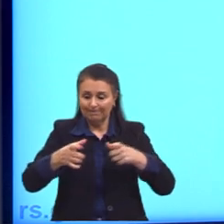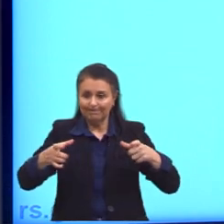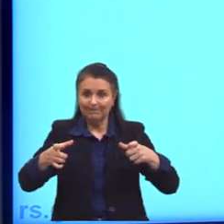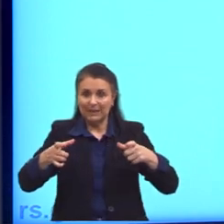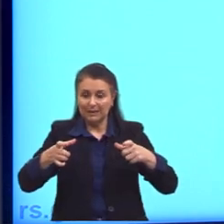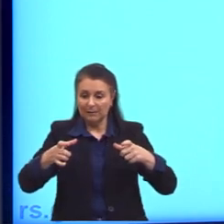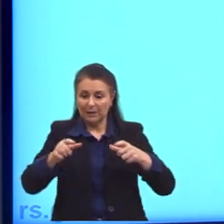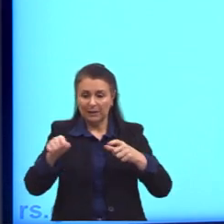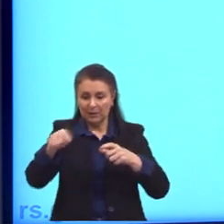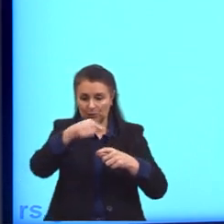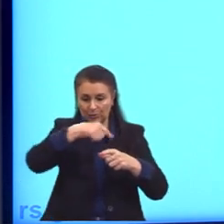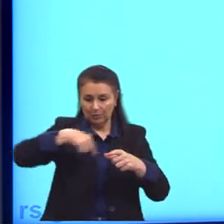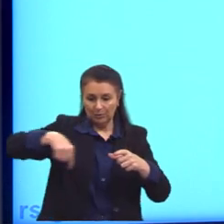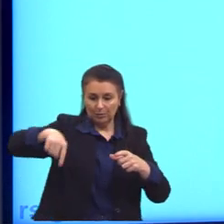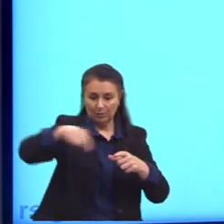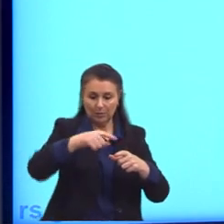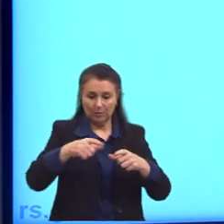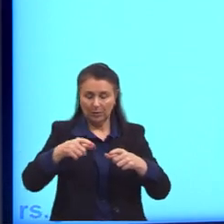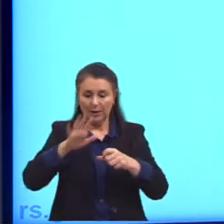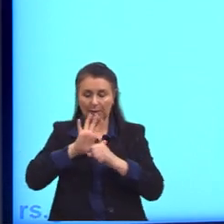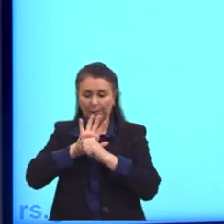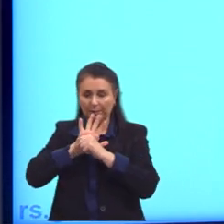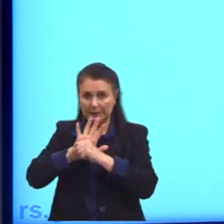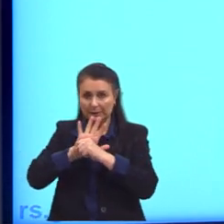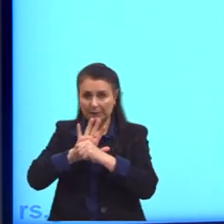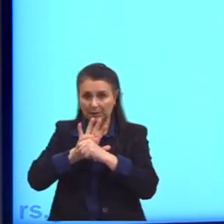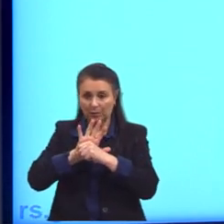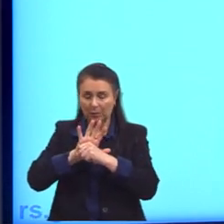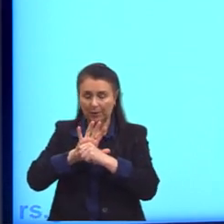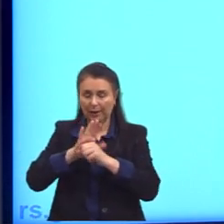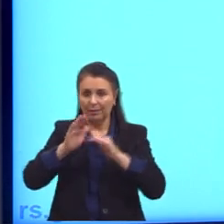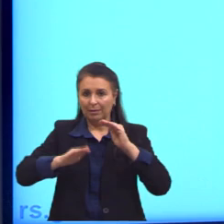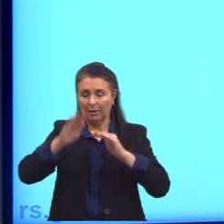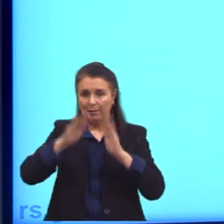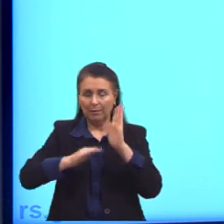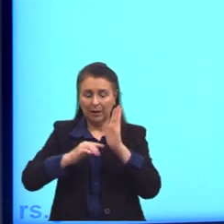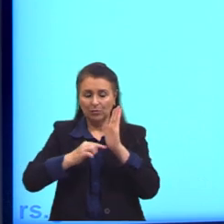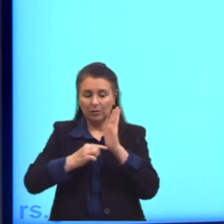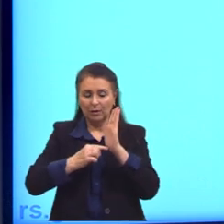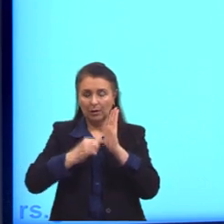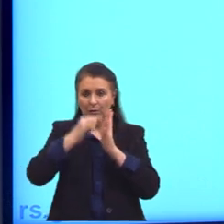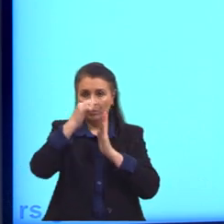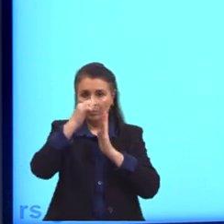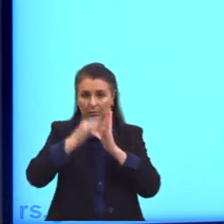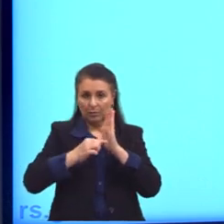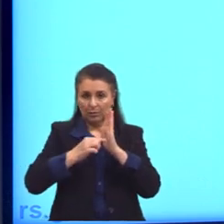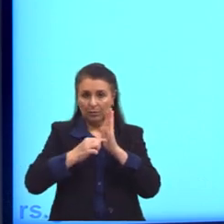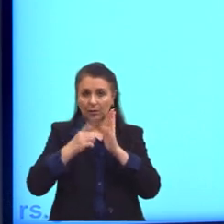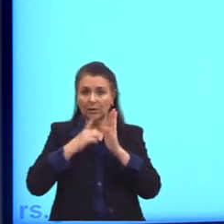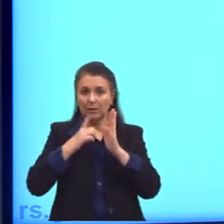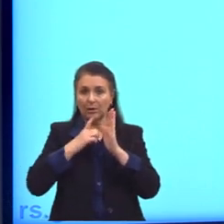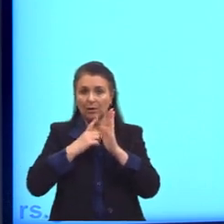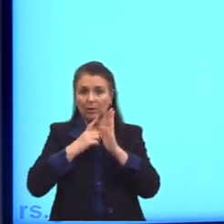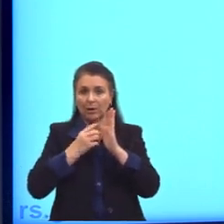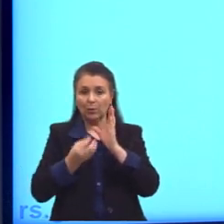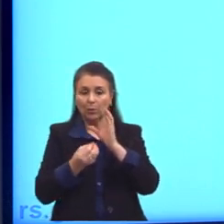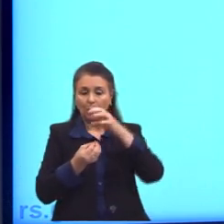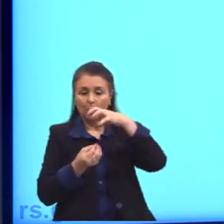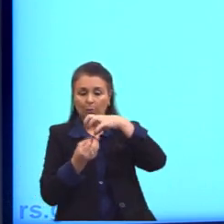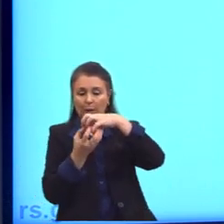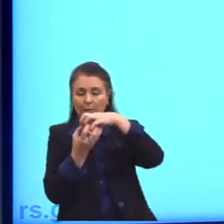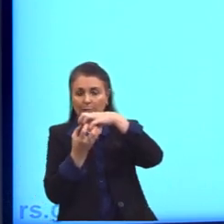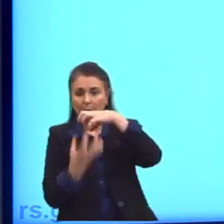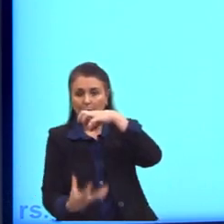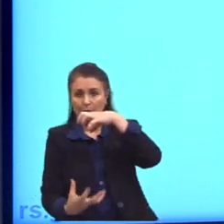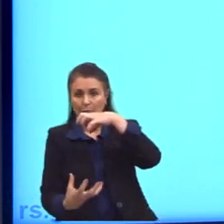Desse cubo E aí essa pressão é como ela depende da altura vai gerar uma força de empuxo para sim e